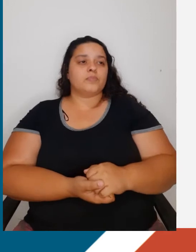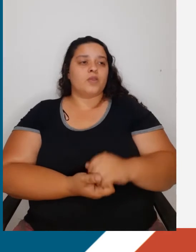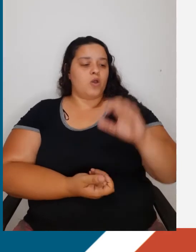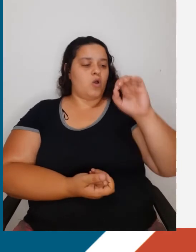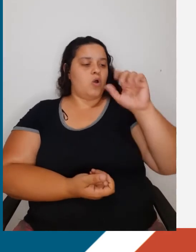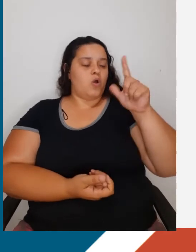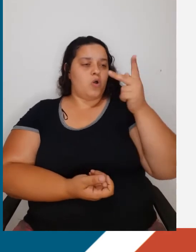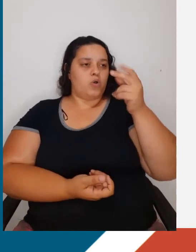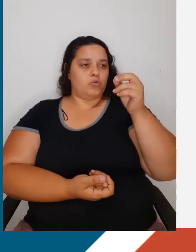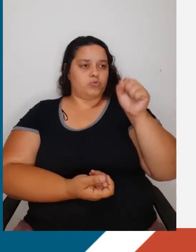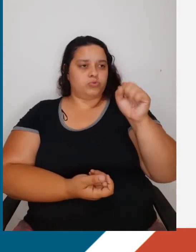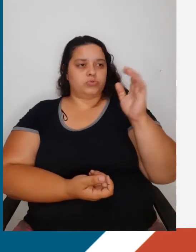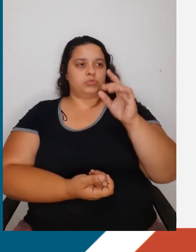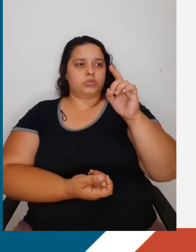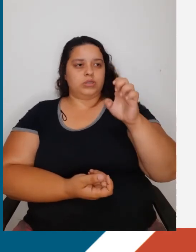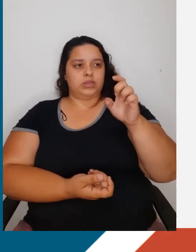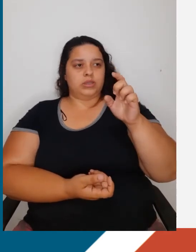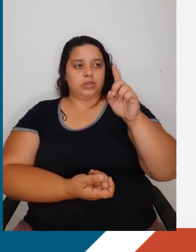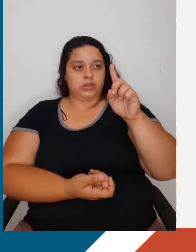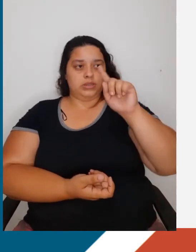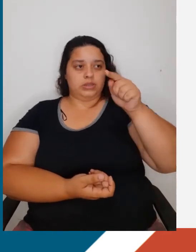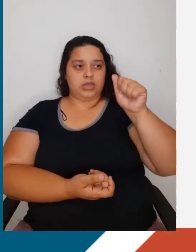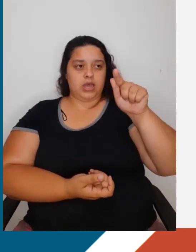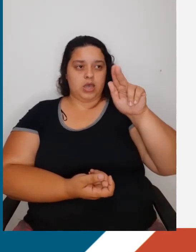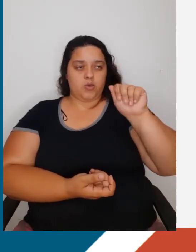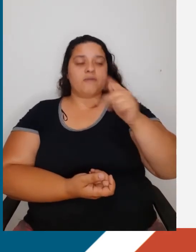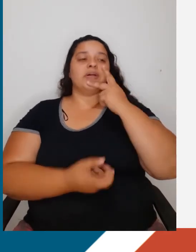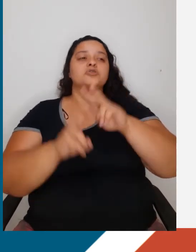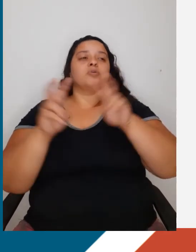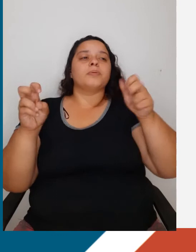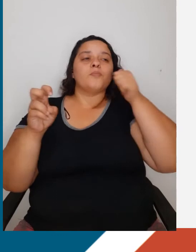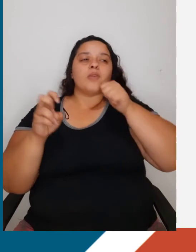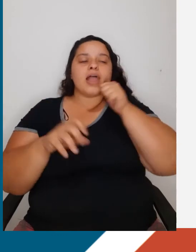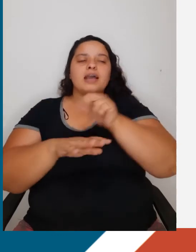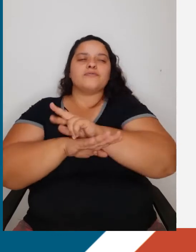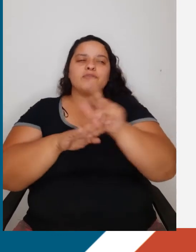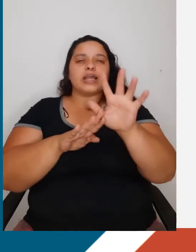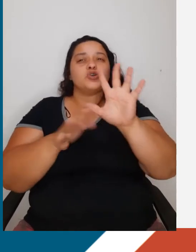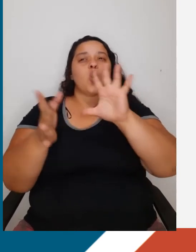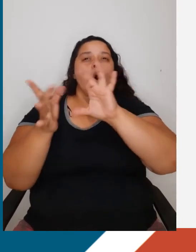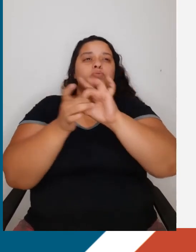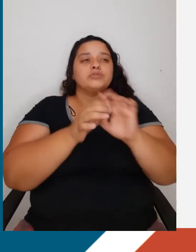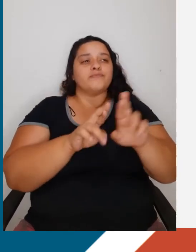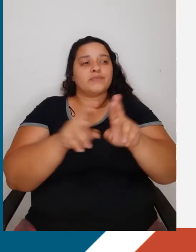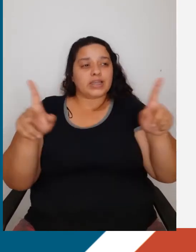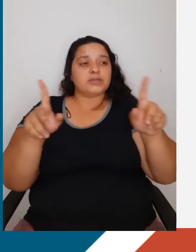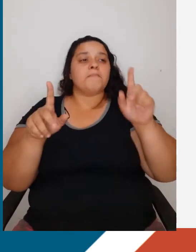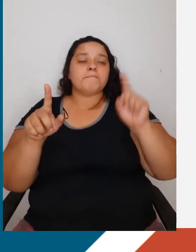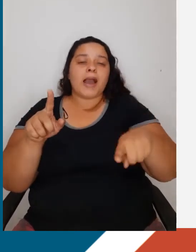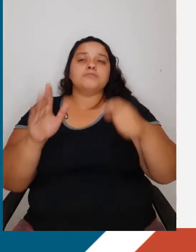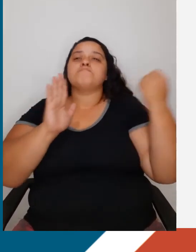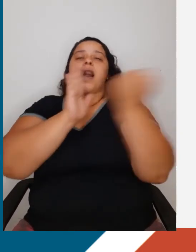de contos que fala sobre as vivências de mulheres negras em diferentes contextos, mas em sua maioria marcada pelas consequências